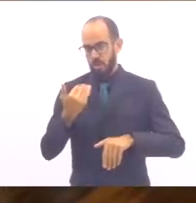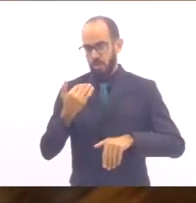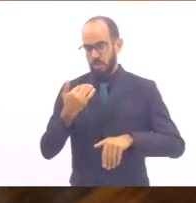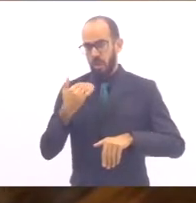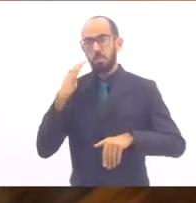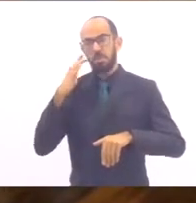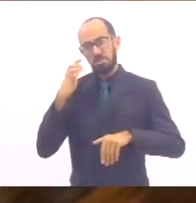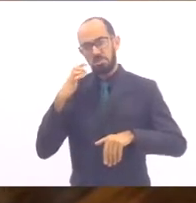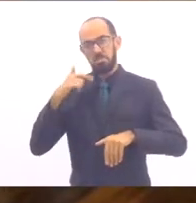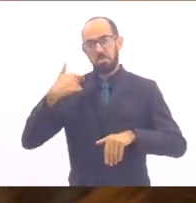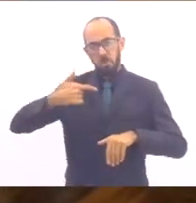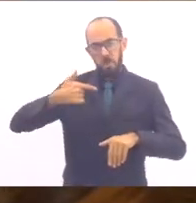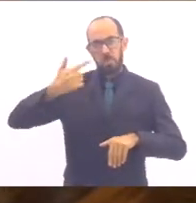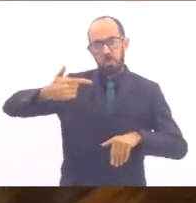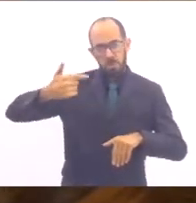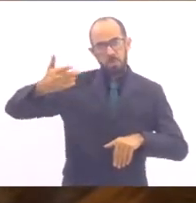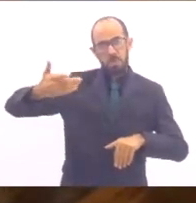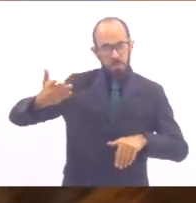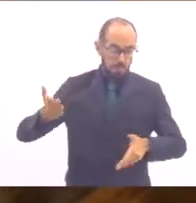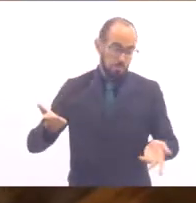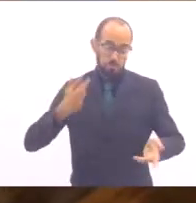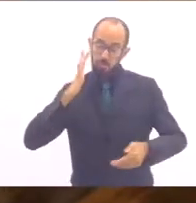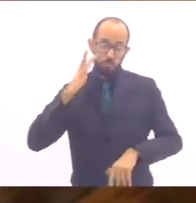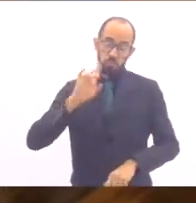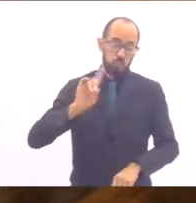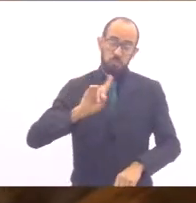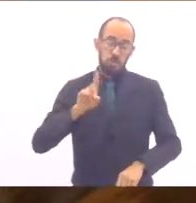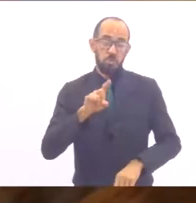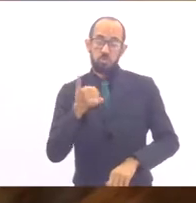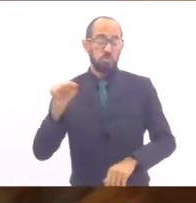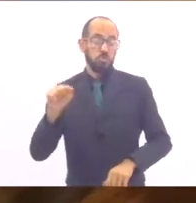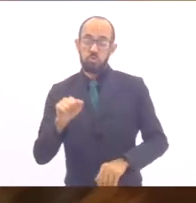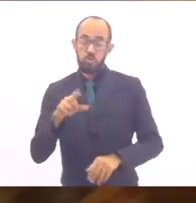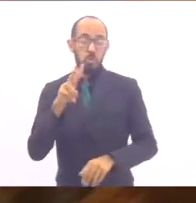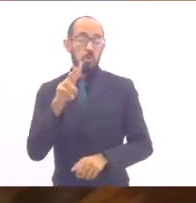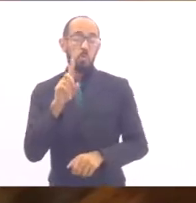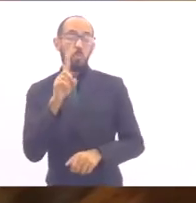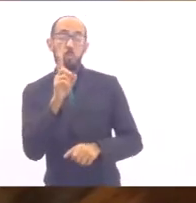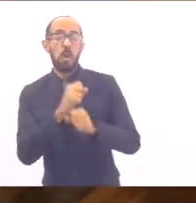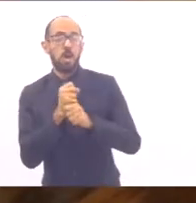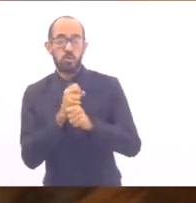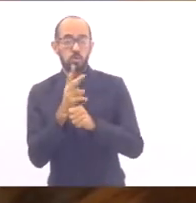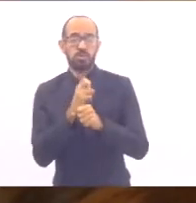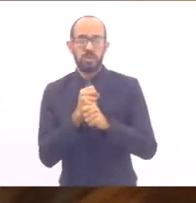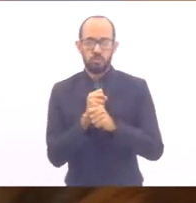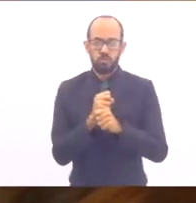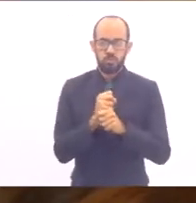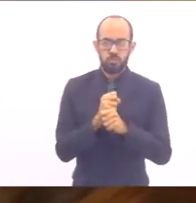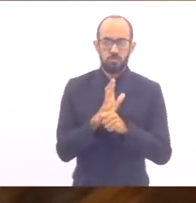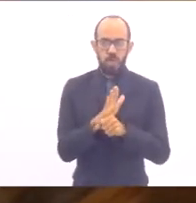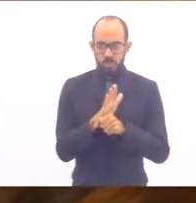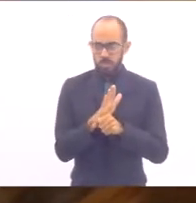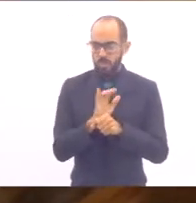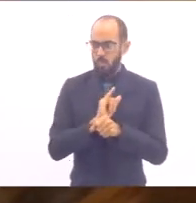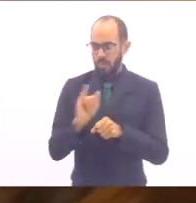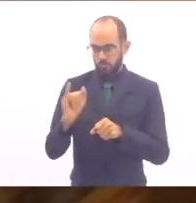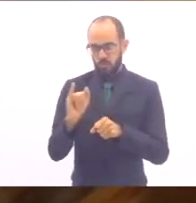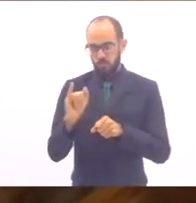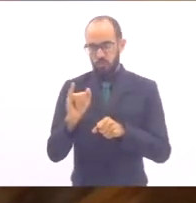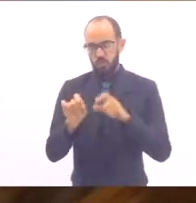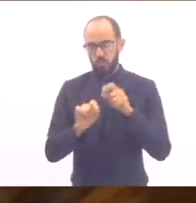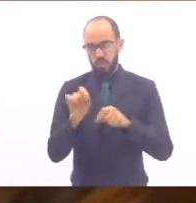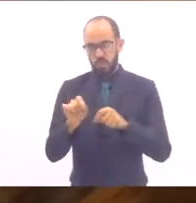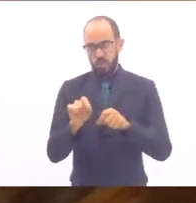vou. Eu posso morrer agora, depois, não sei, daqui a 1, 2 anos, 3 anos, eu não sei, mas fica você sabendo que lá